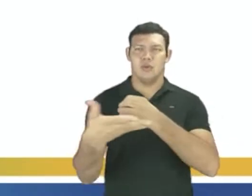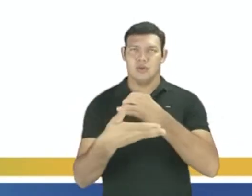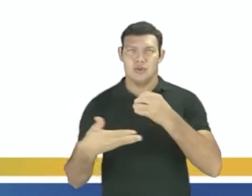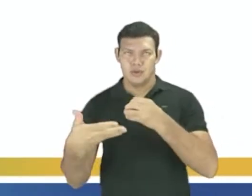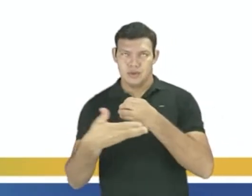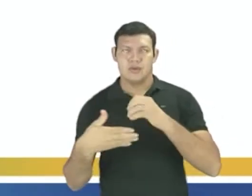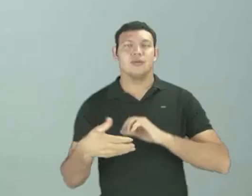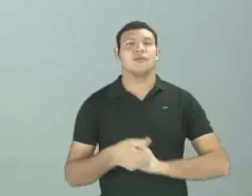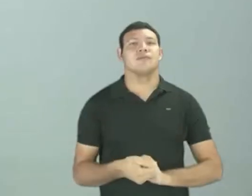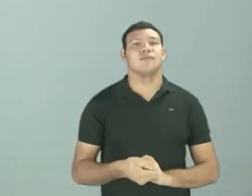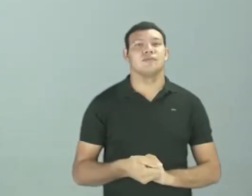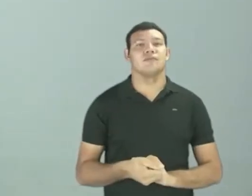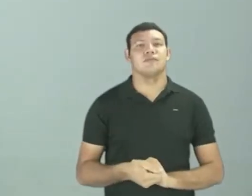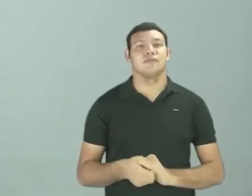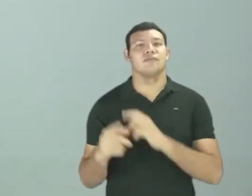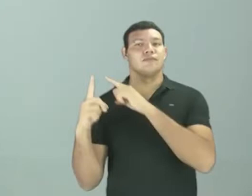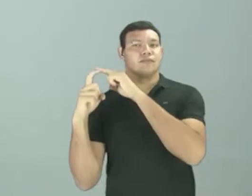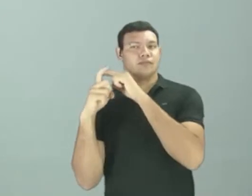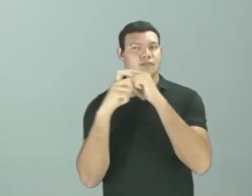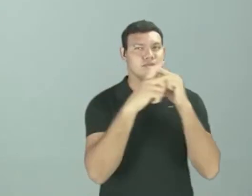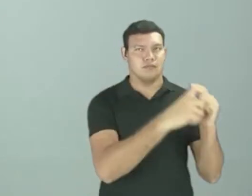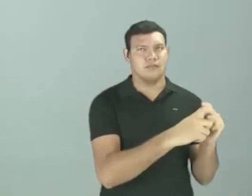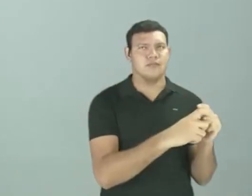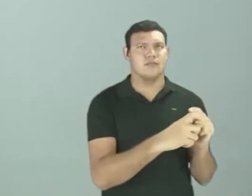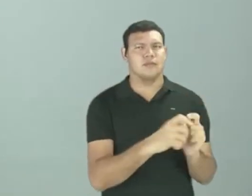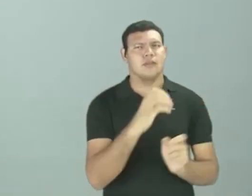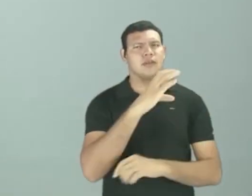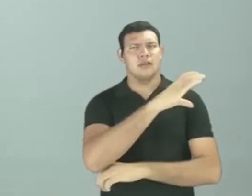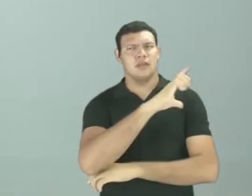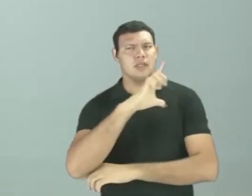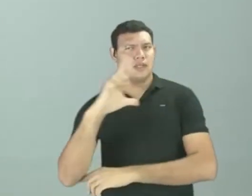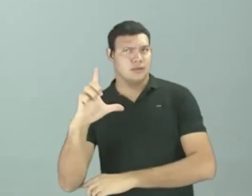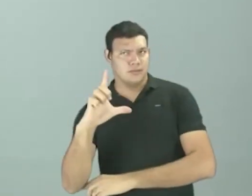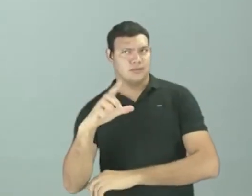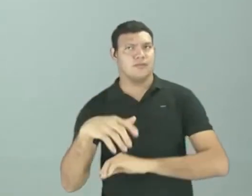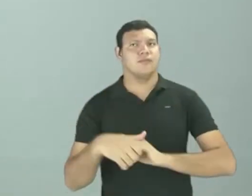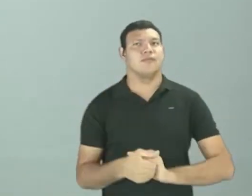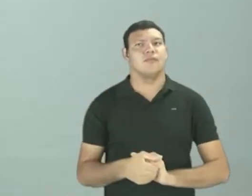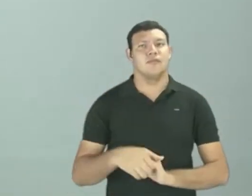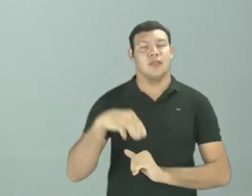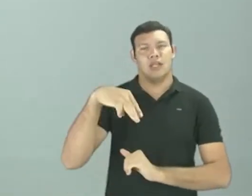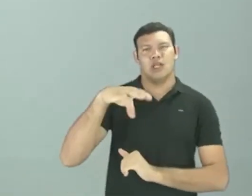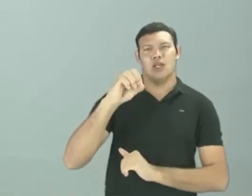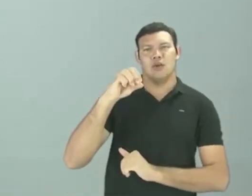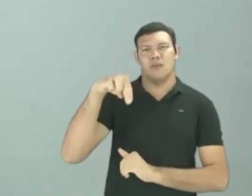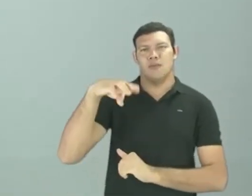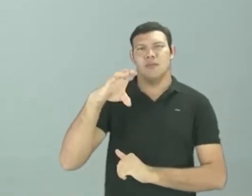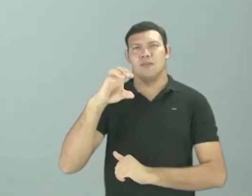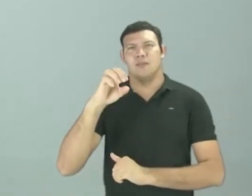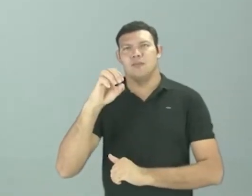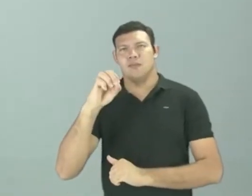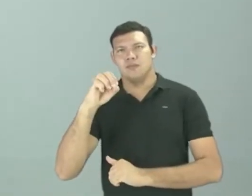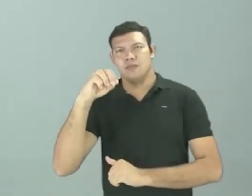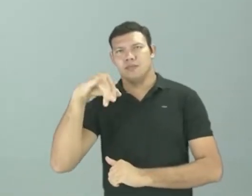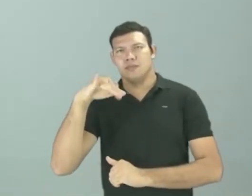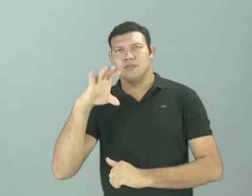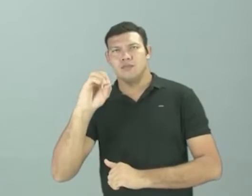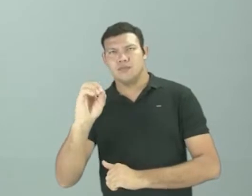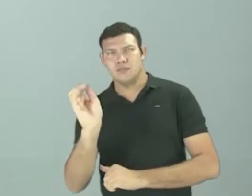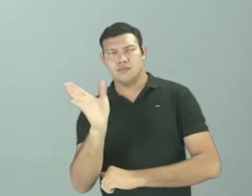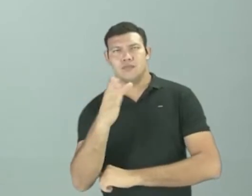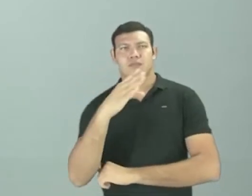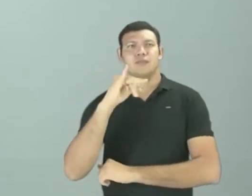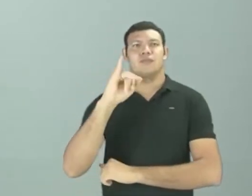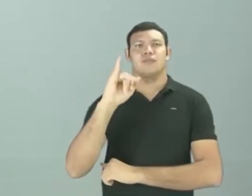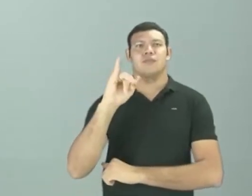8ª série, sobre os polinômios, e aí eles se classificavam em monômio, binômio, polinômio